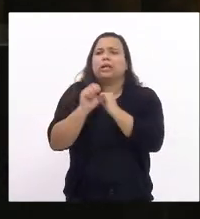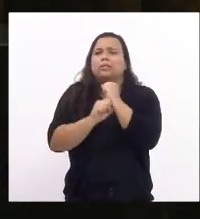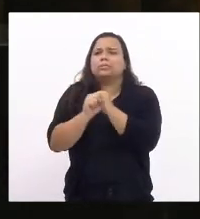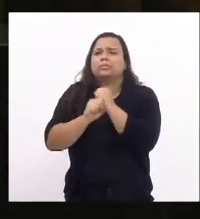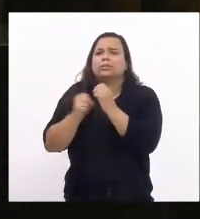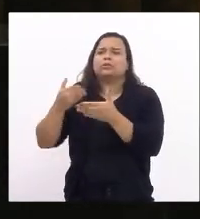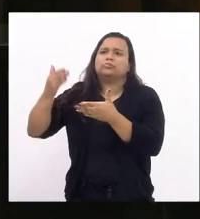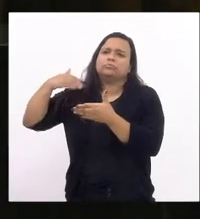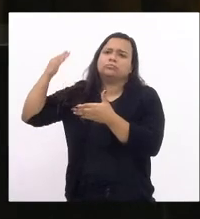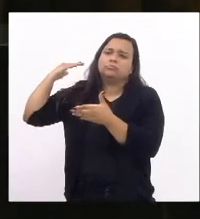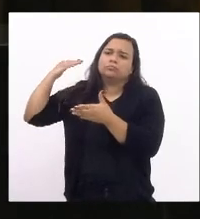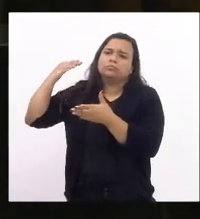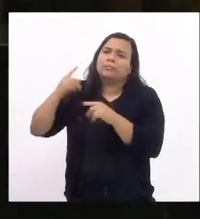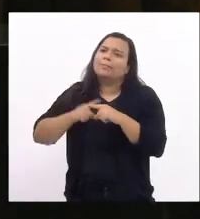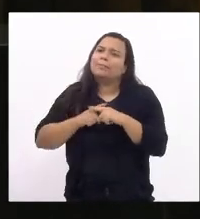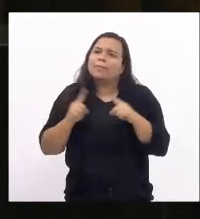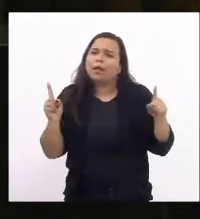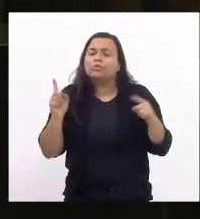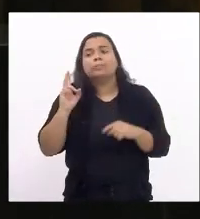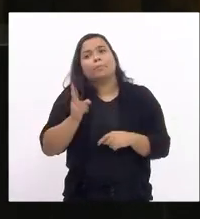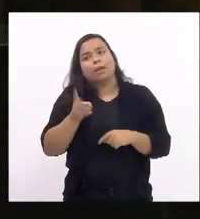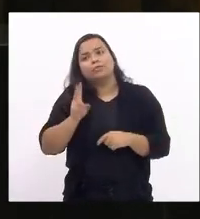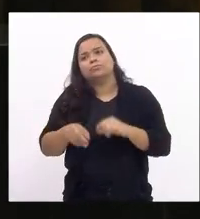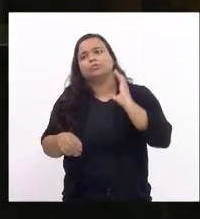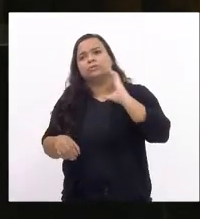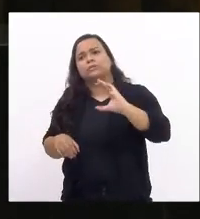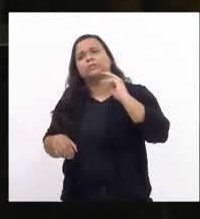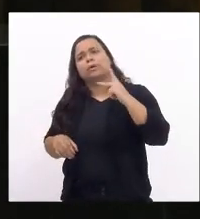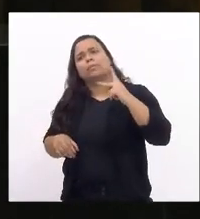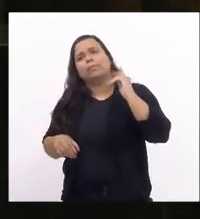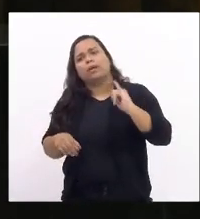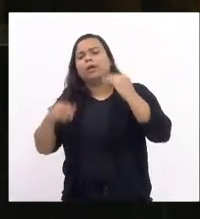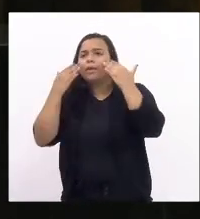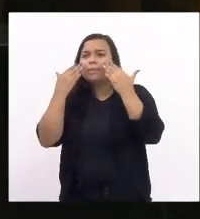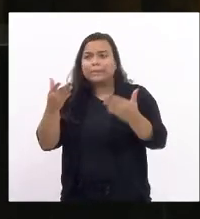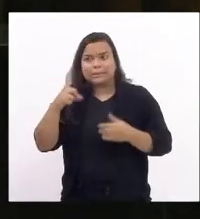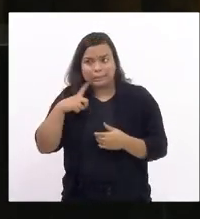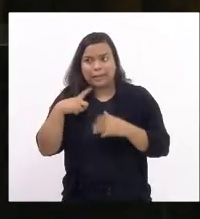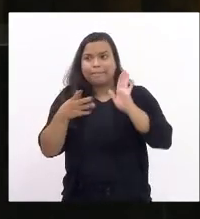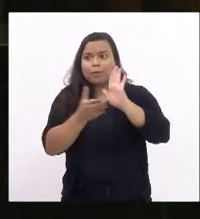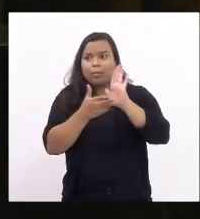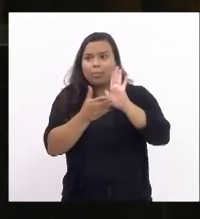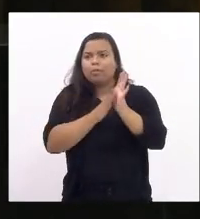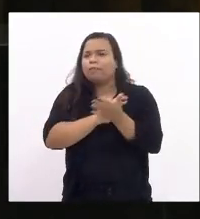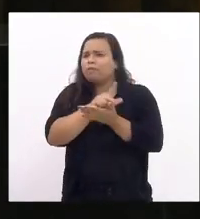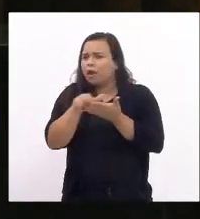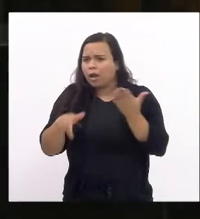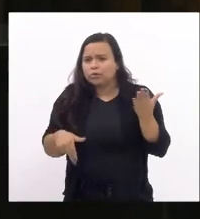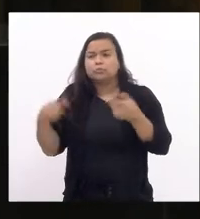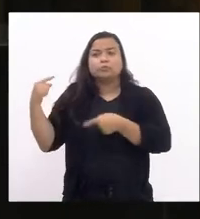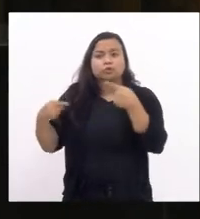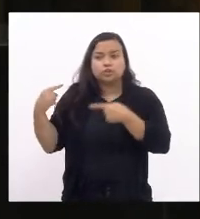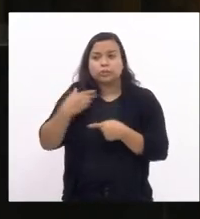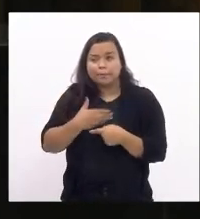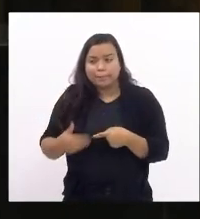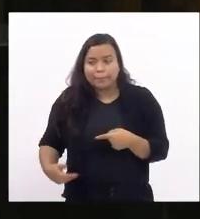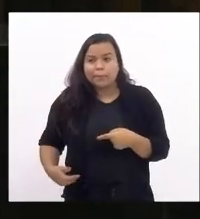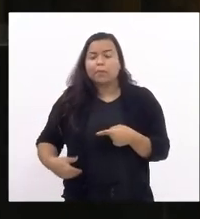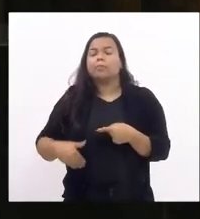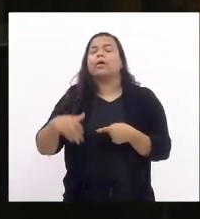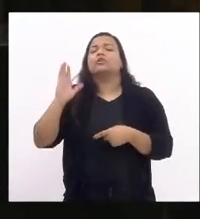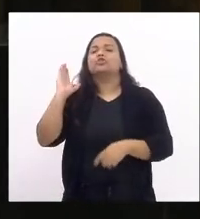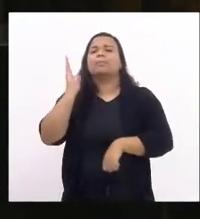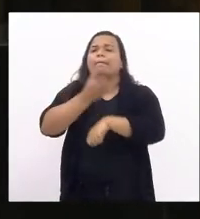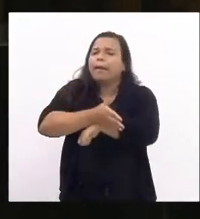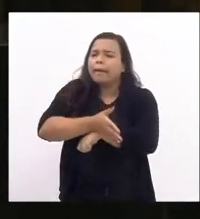no entanto, ainda que essa CPI tenha apresentado propostas de políticas públicas de superação